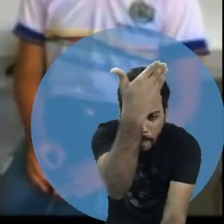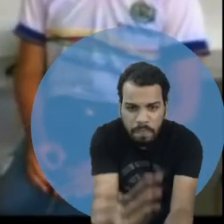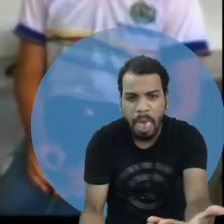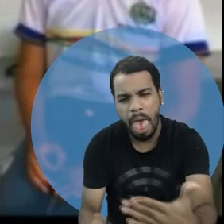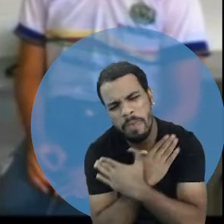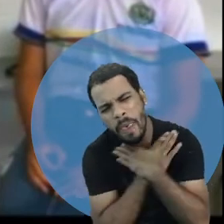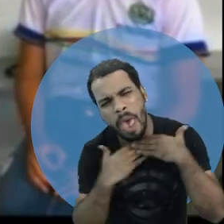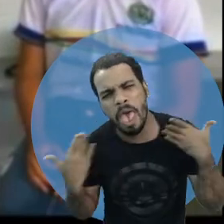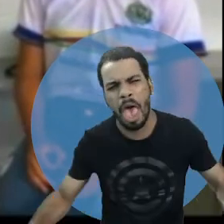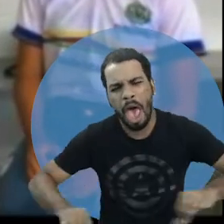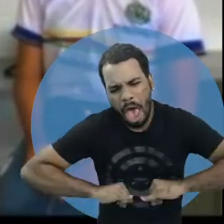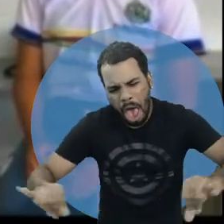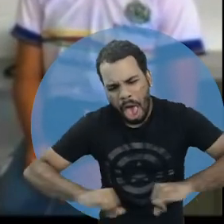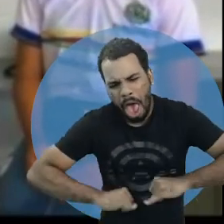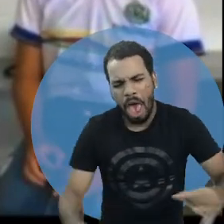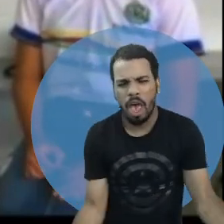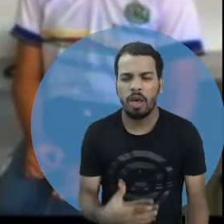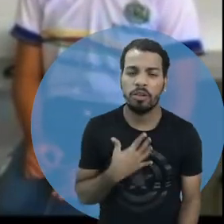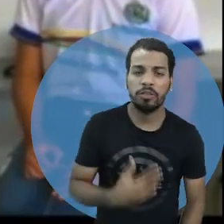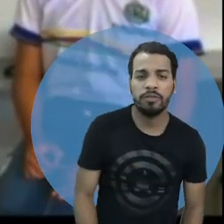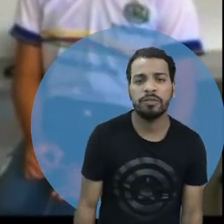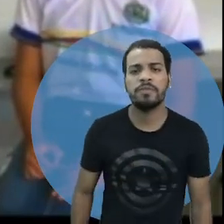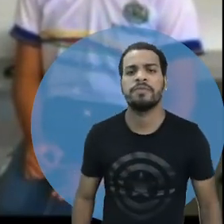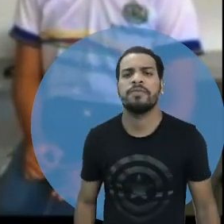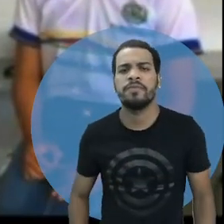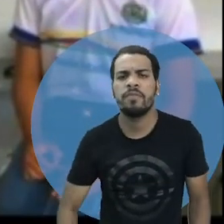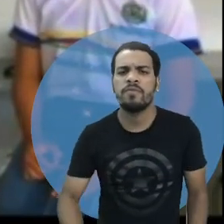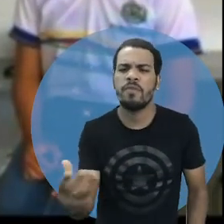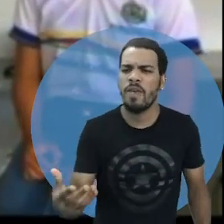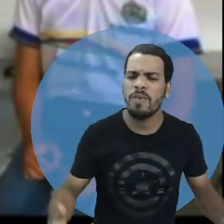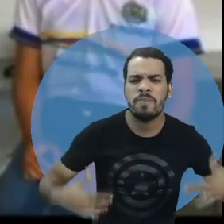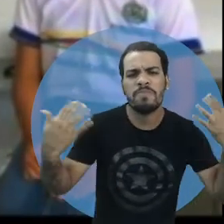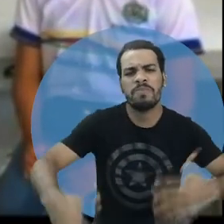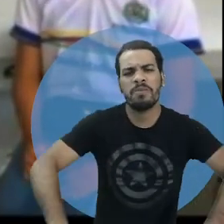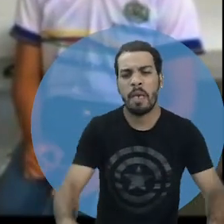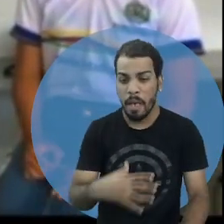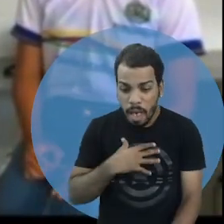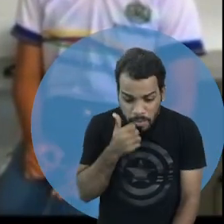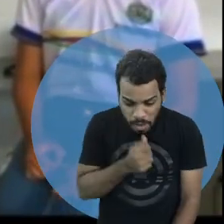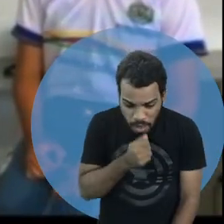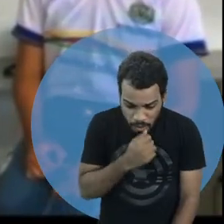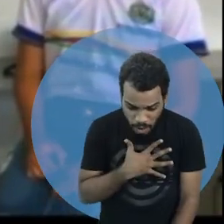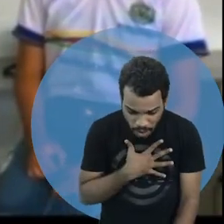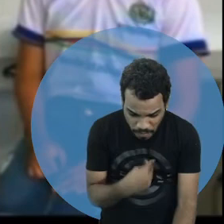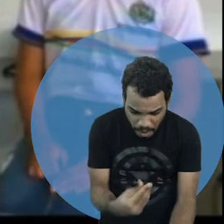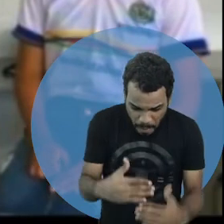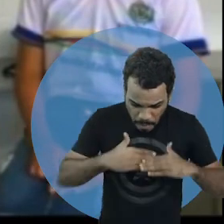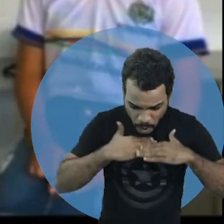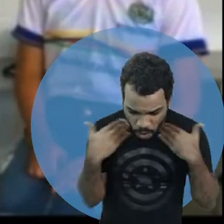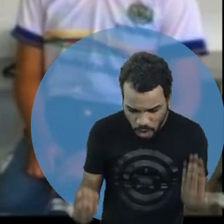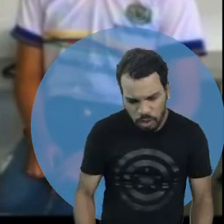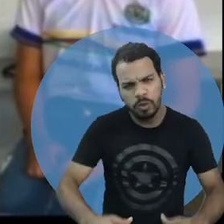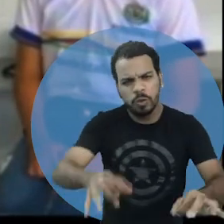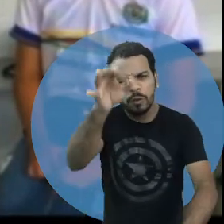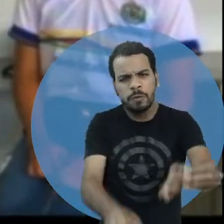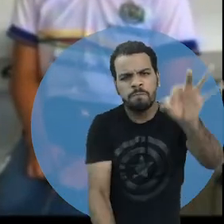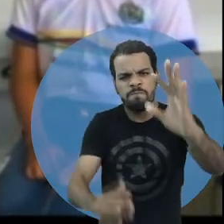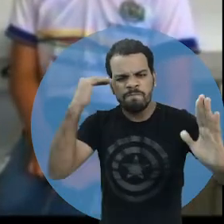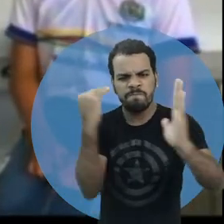justiça seja feita, por uma vida que foi interrompida. Que a justiça seja feita.